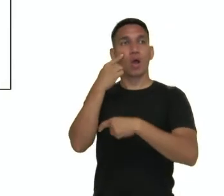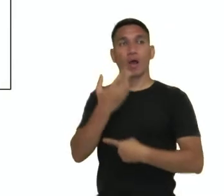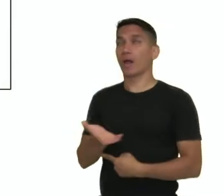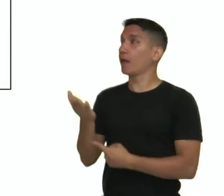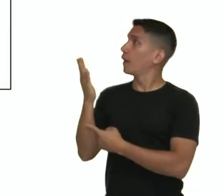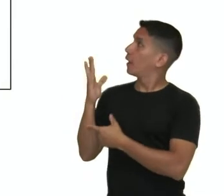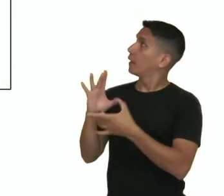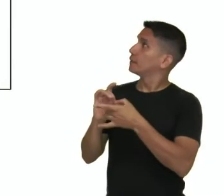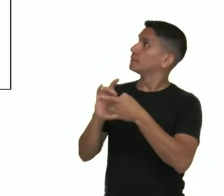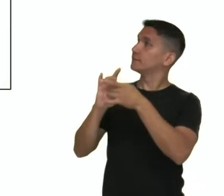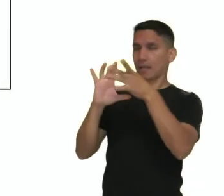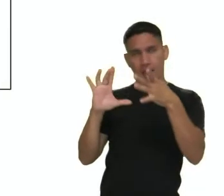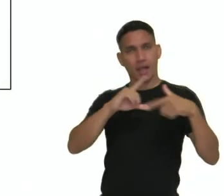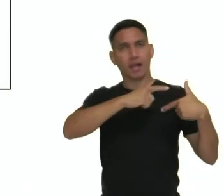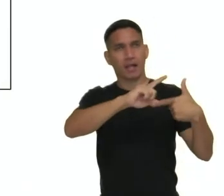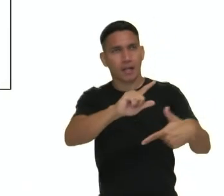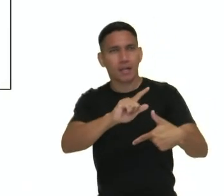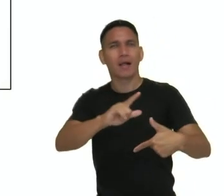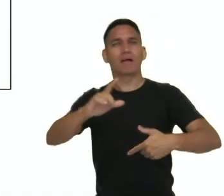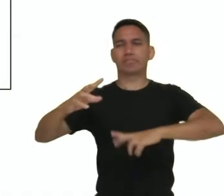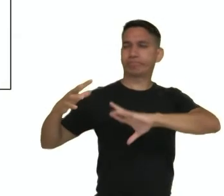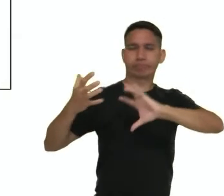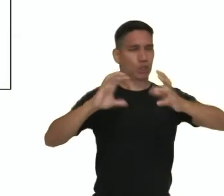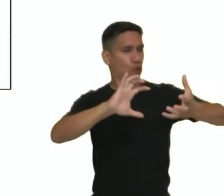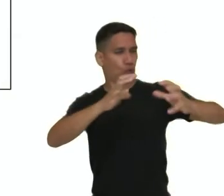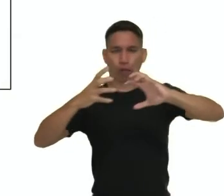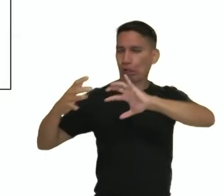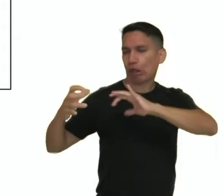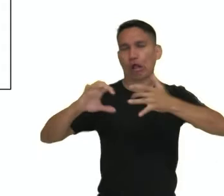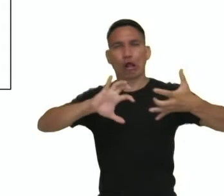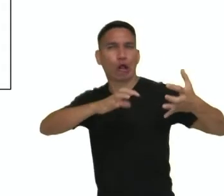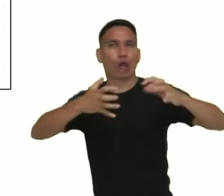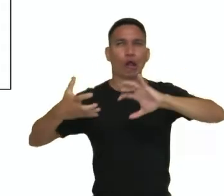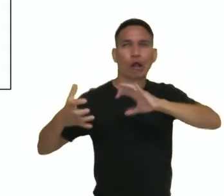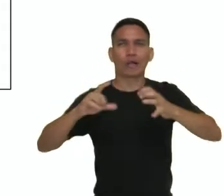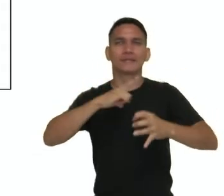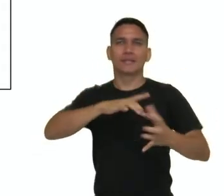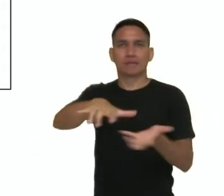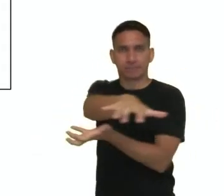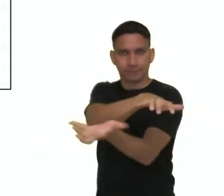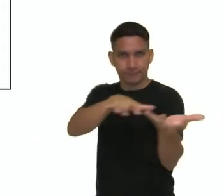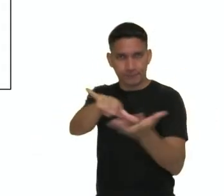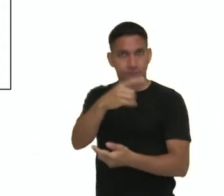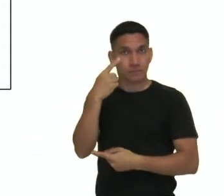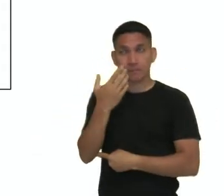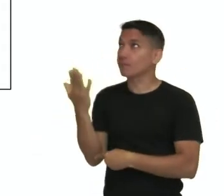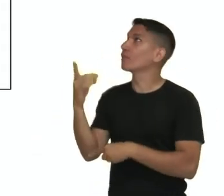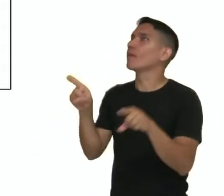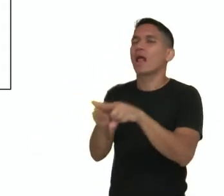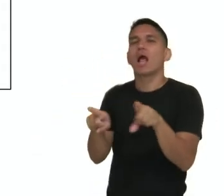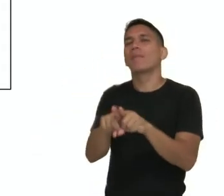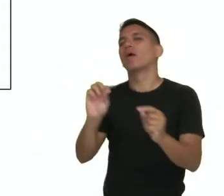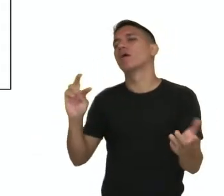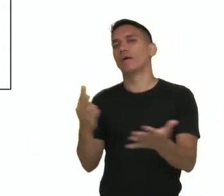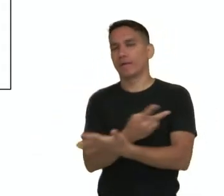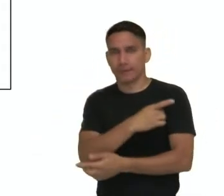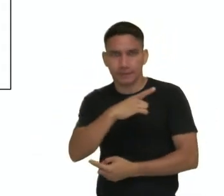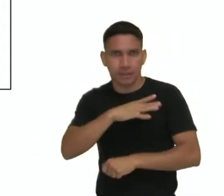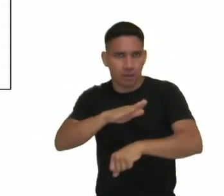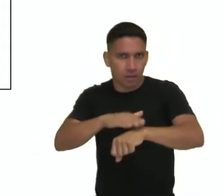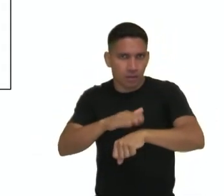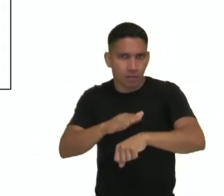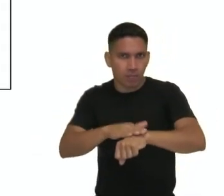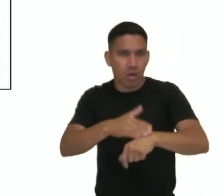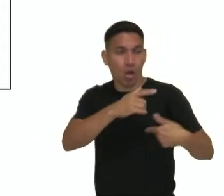e dos conservadores nessa disputa, né, nessa revolta. Né. Os conservadores também, em alguns momentos, eram chamados